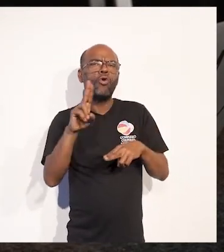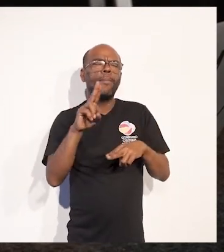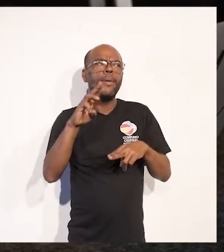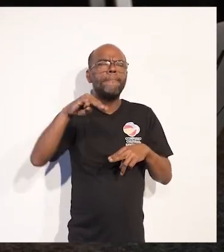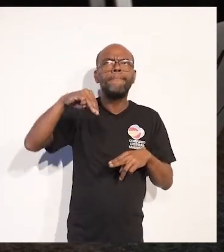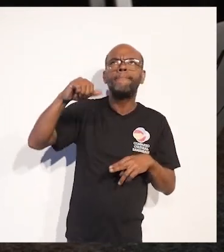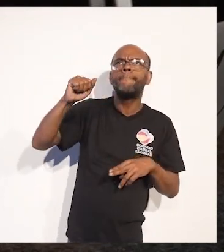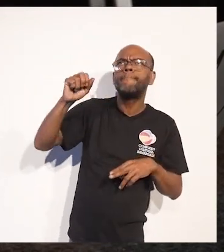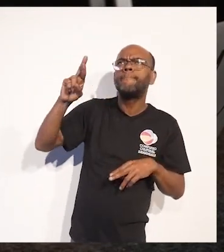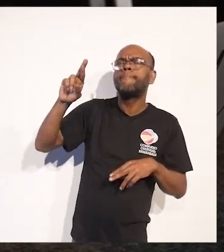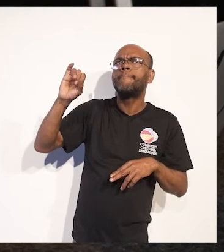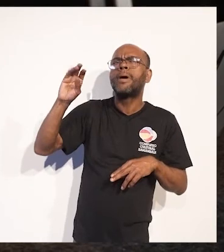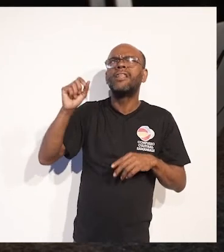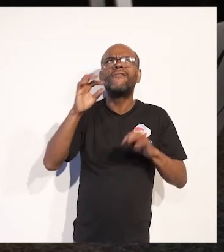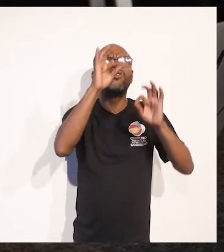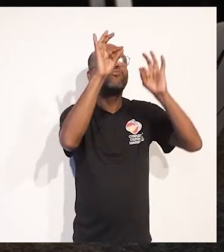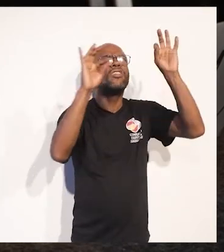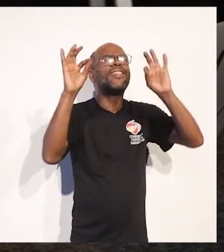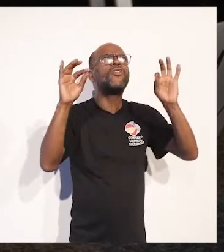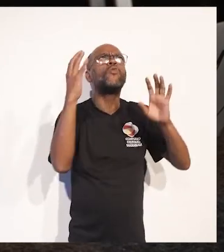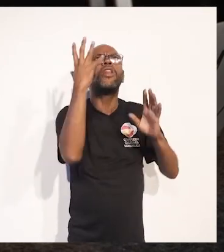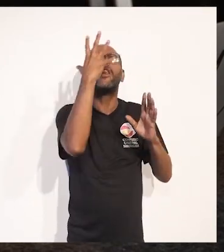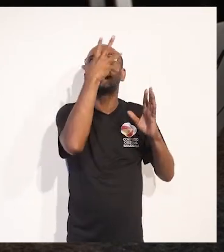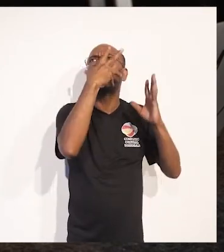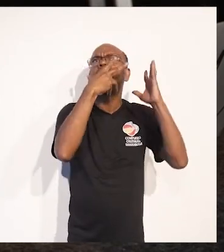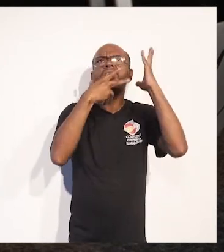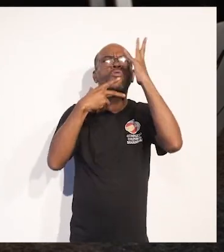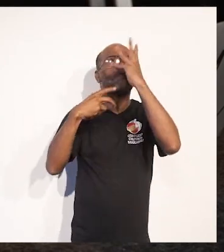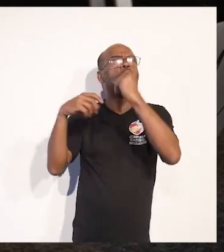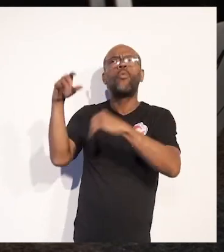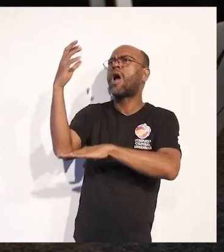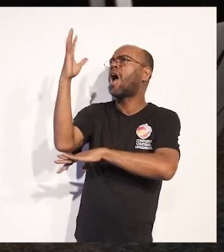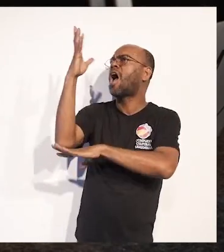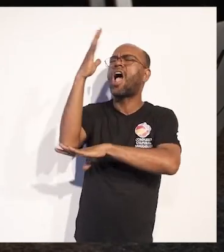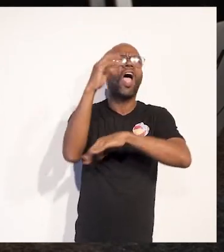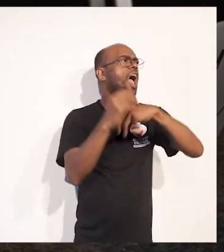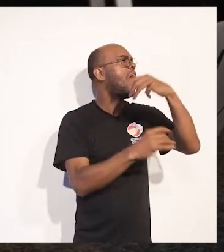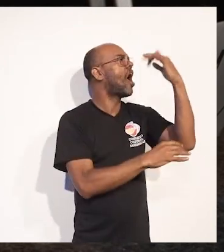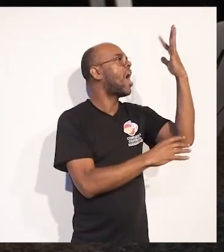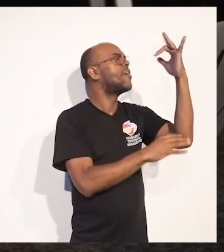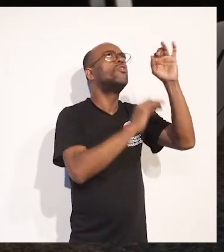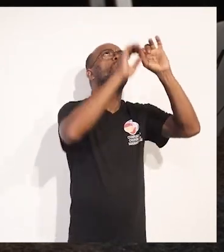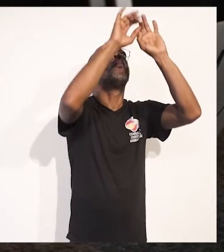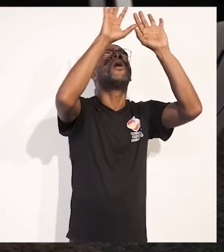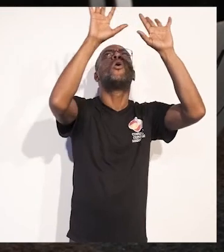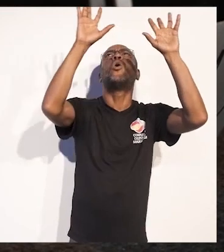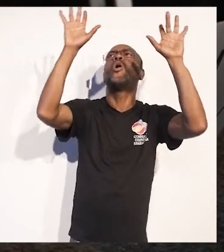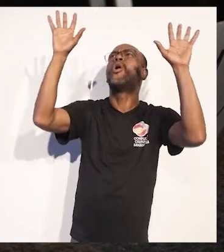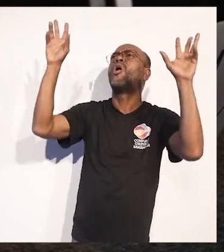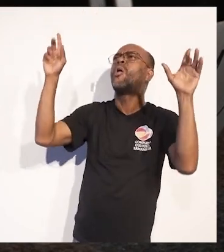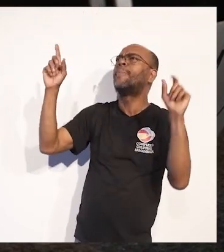Carmen, ela fez um cenário muito legal. Ela fez uma árvore com uma copa que eram